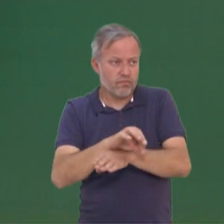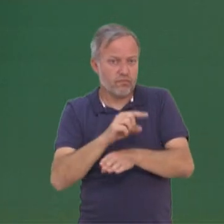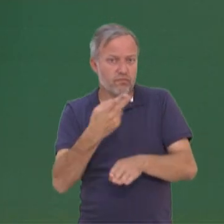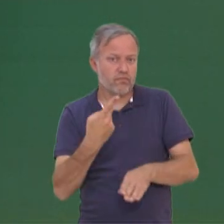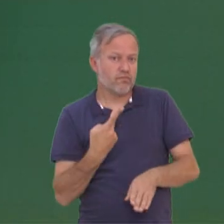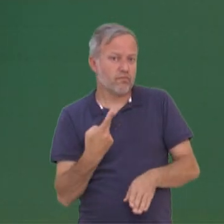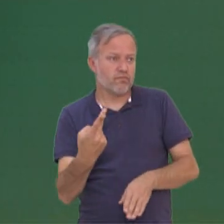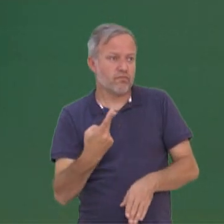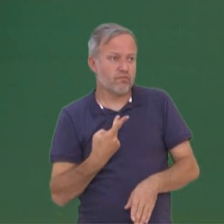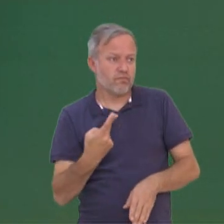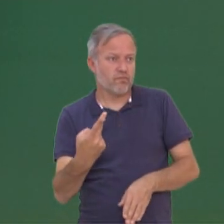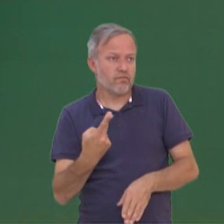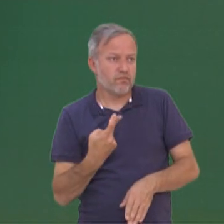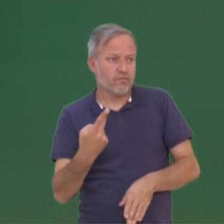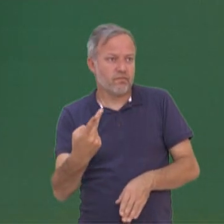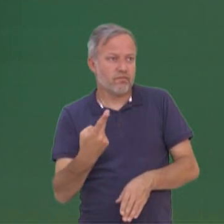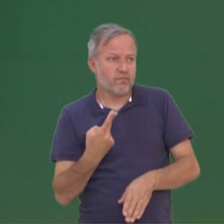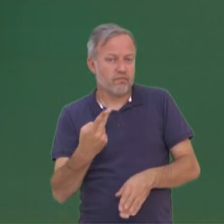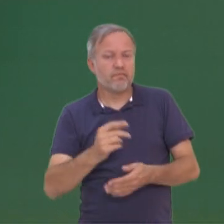eu.